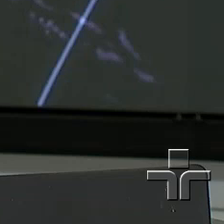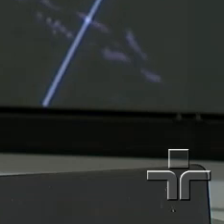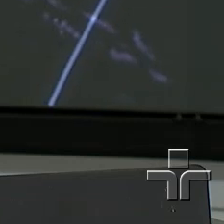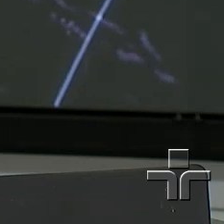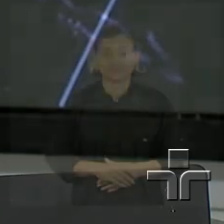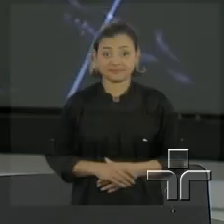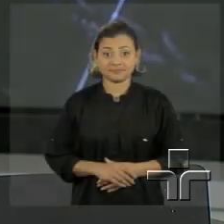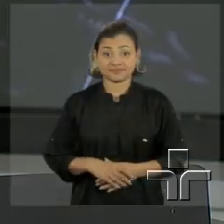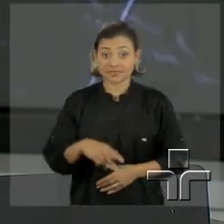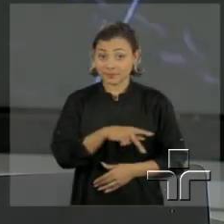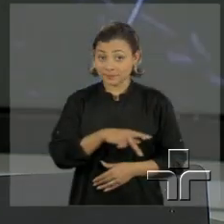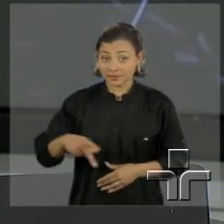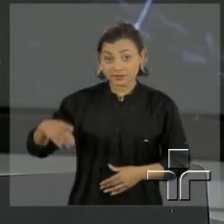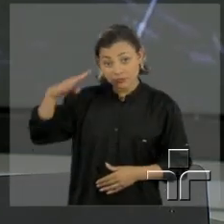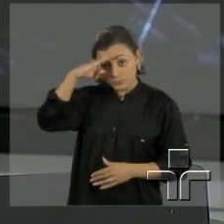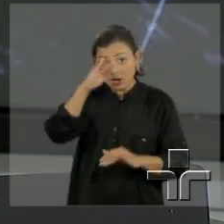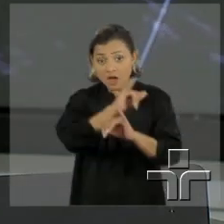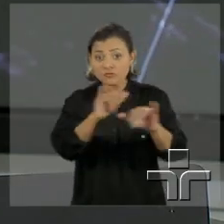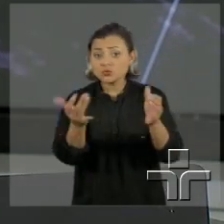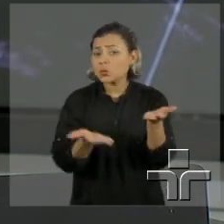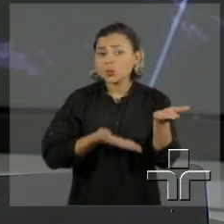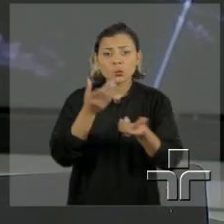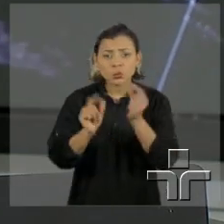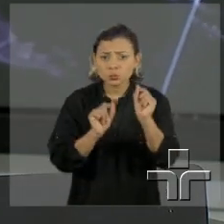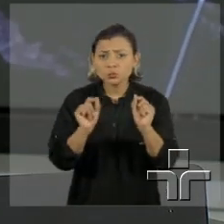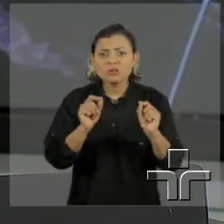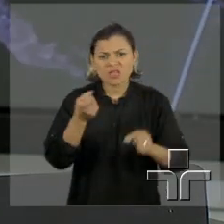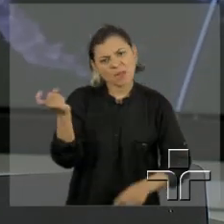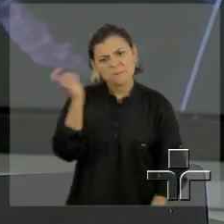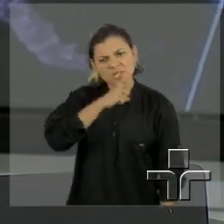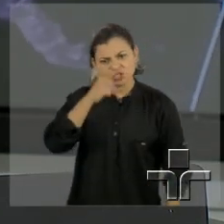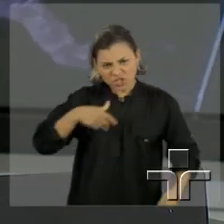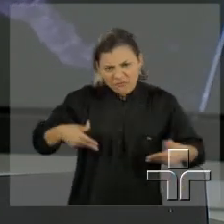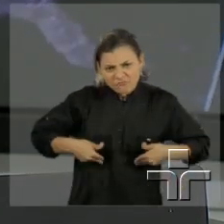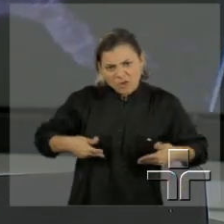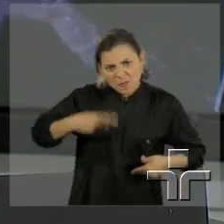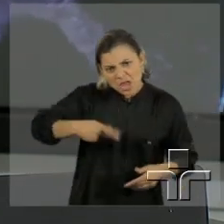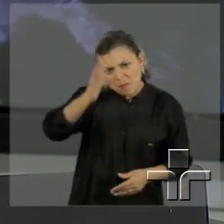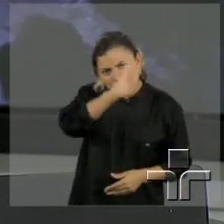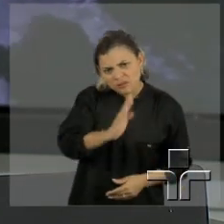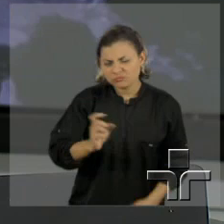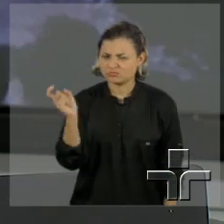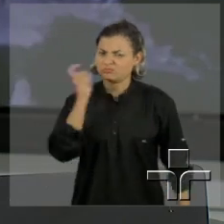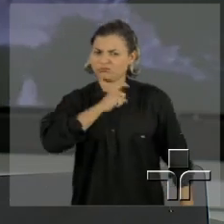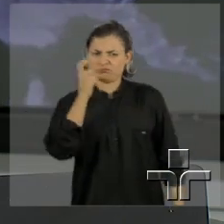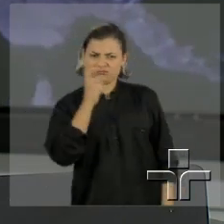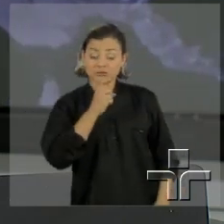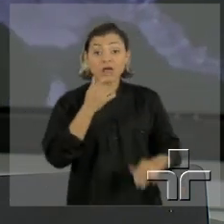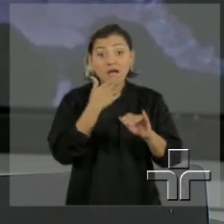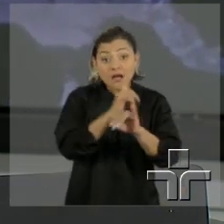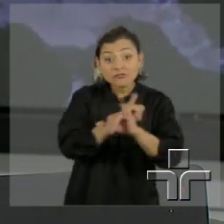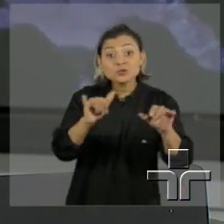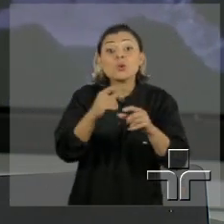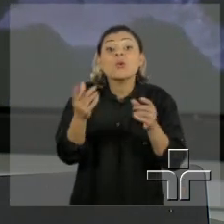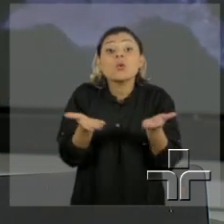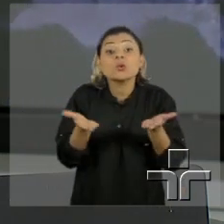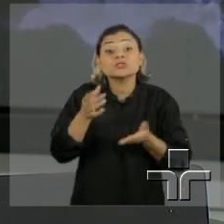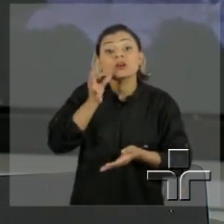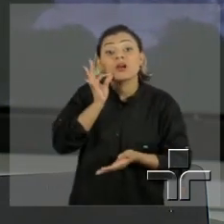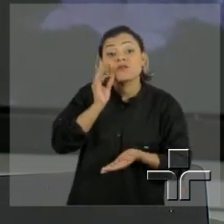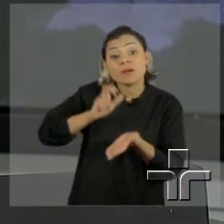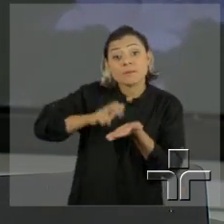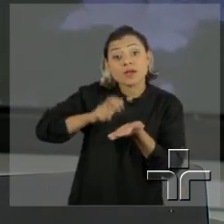O presidente Jair Bolsonaro disse hoje que é uma grande mentira falar em fome no Brasil. Ele fez a declaração durante café da manhã com